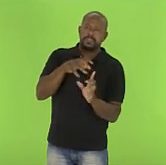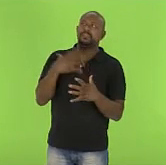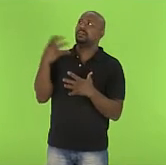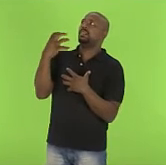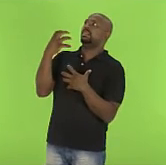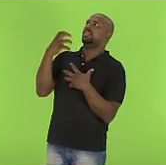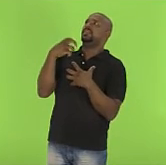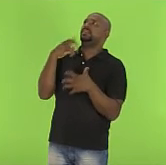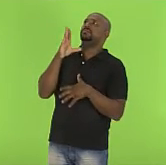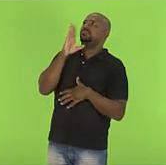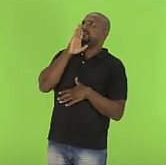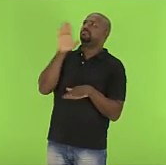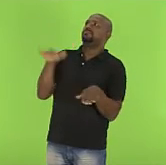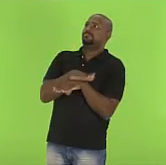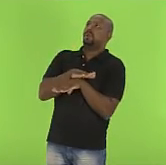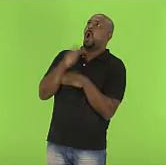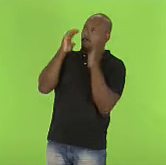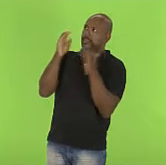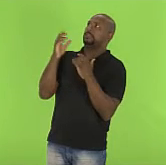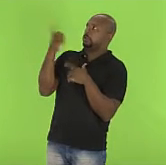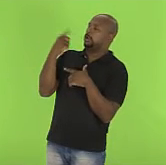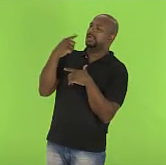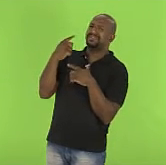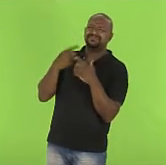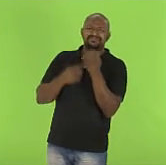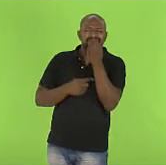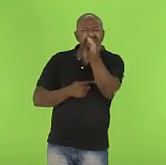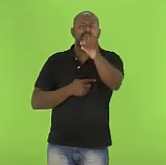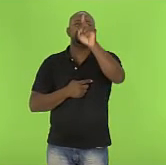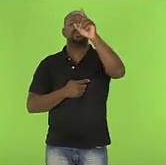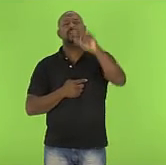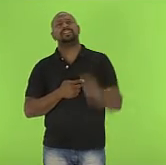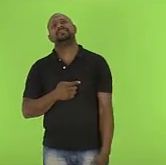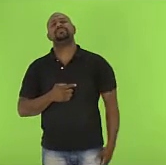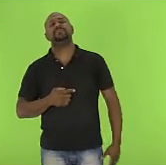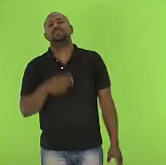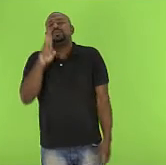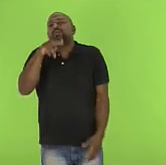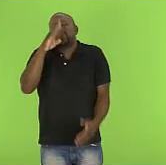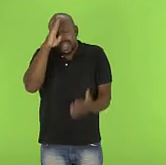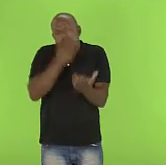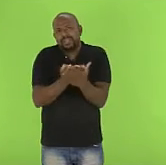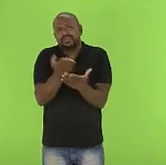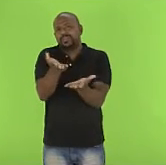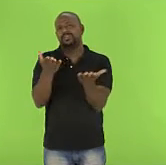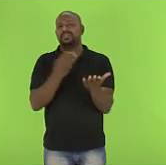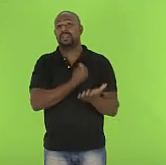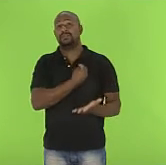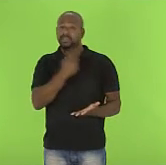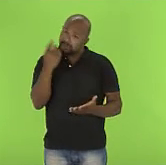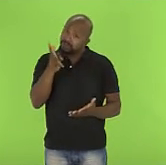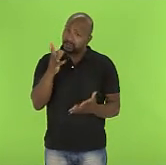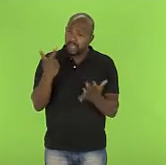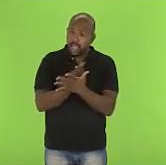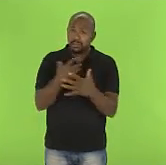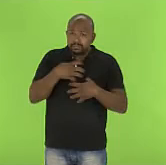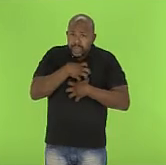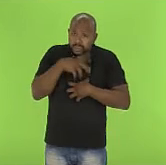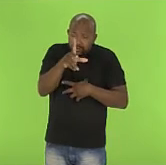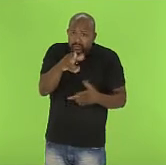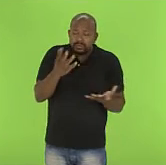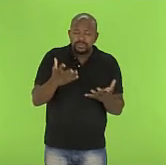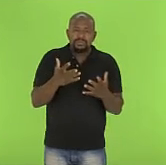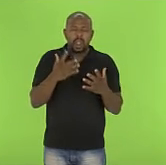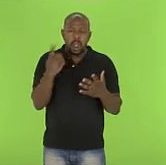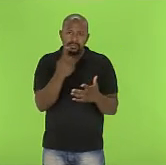equipe e todo mundo tem que obedecer às suas ordens. Isso não funciona. A gente nunca acreditou nisso na nossa vida e a gente já passou por